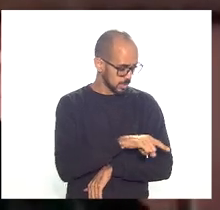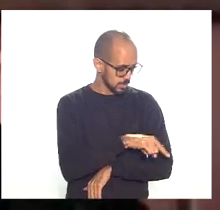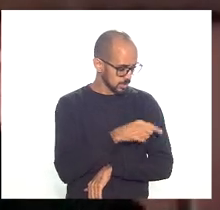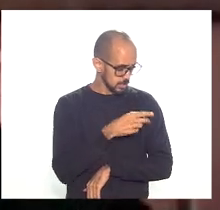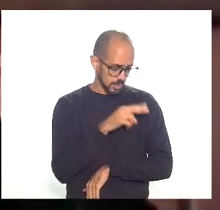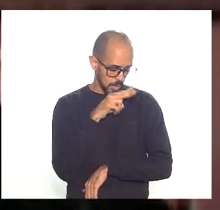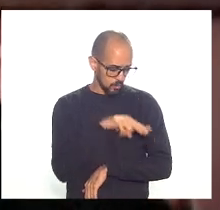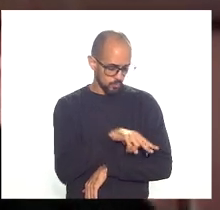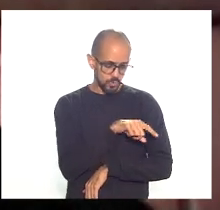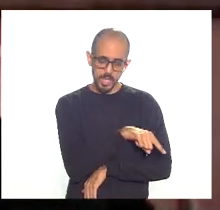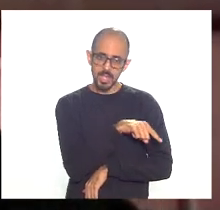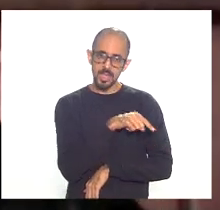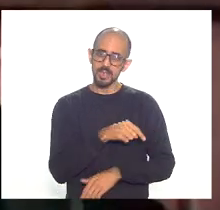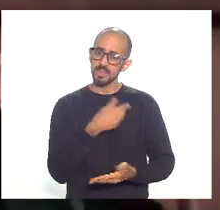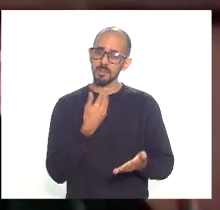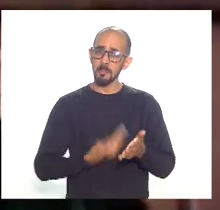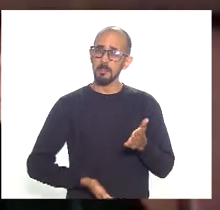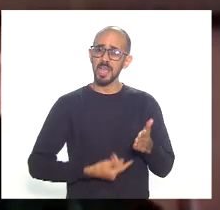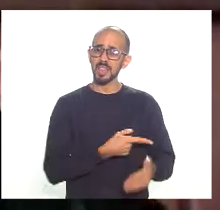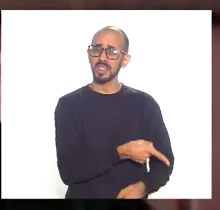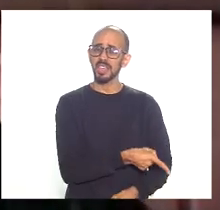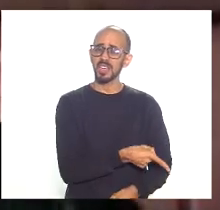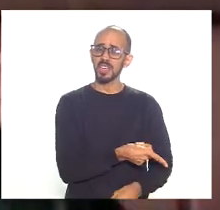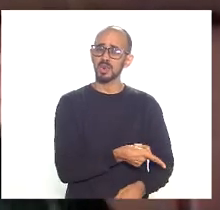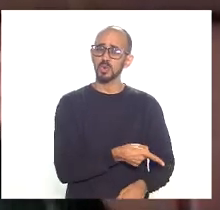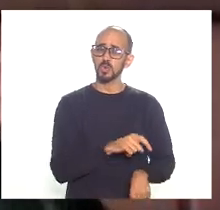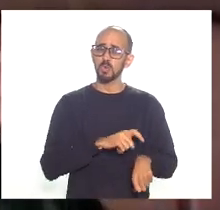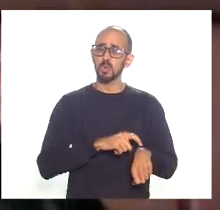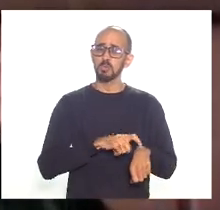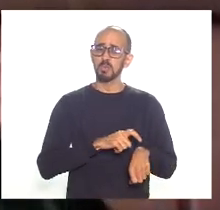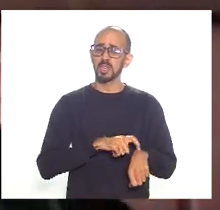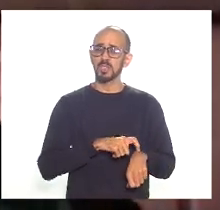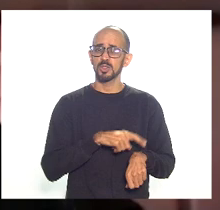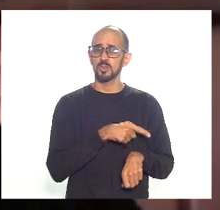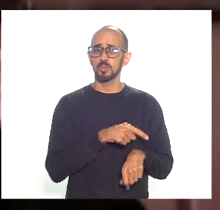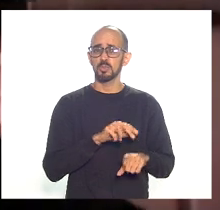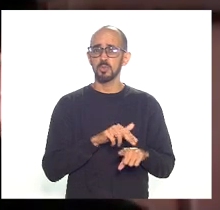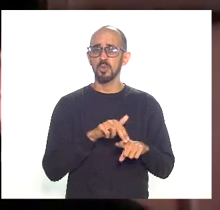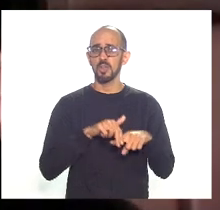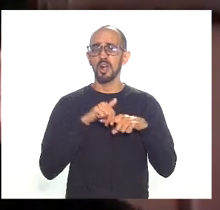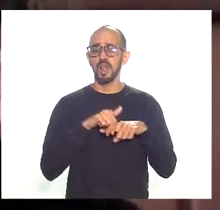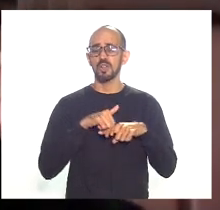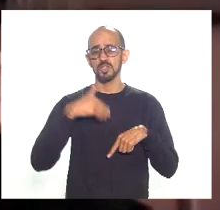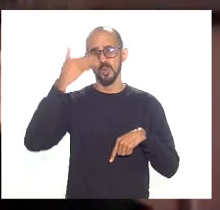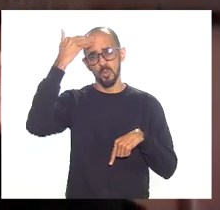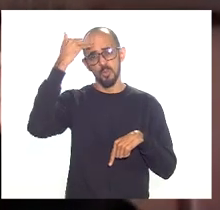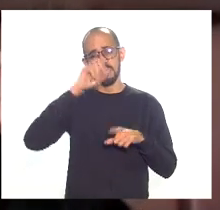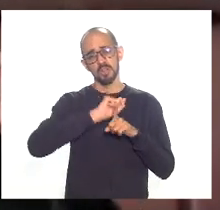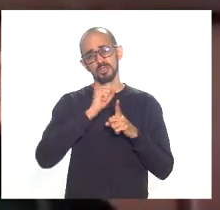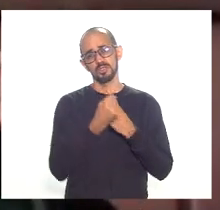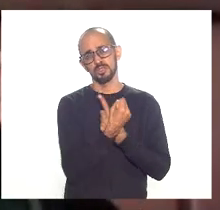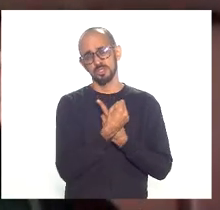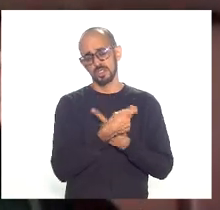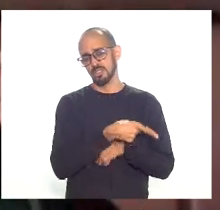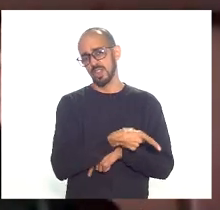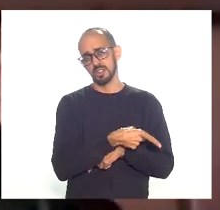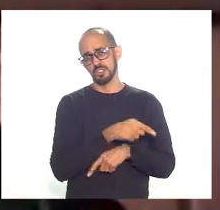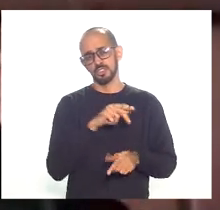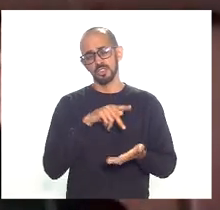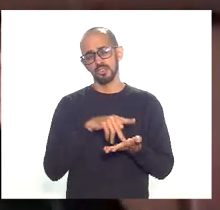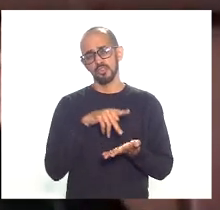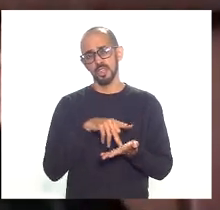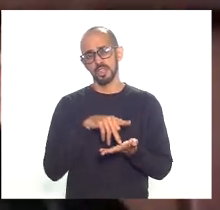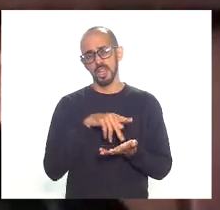uma infância perdida por culpa de toda uma sociedade. Por fim, de fato, de verdade, a gente